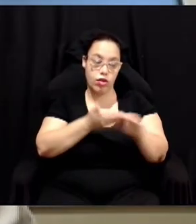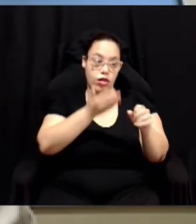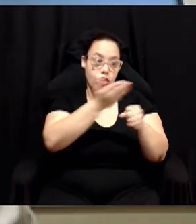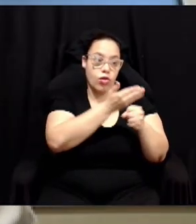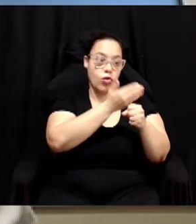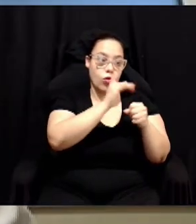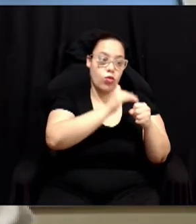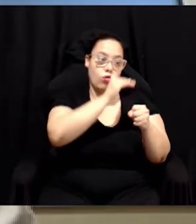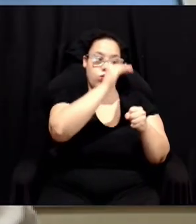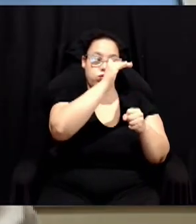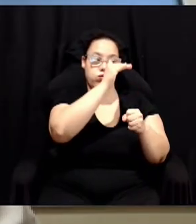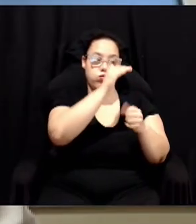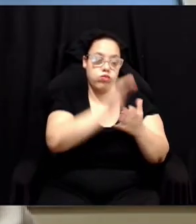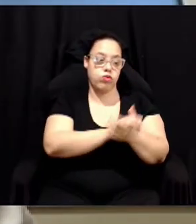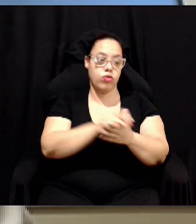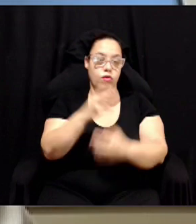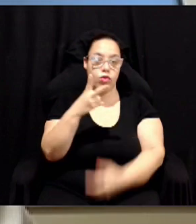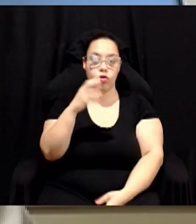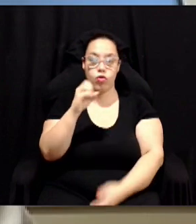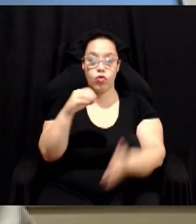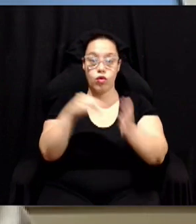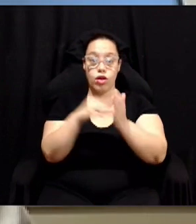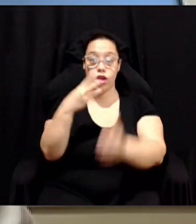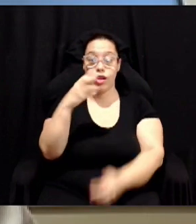ser um processo de 20 até 30 anos.